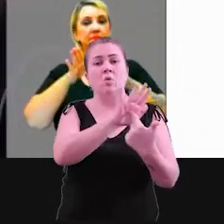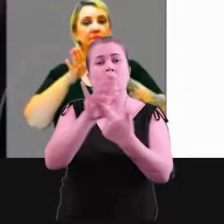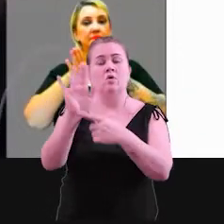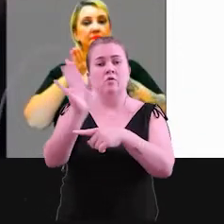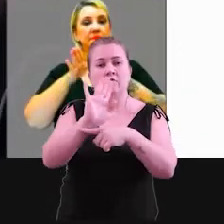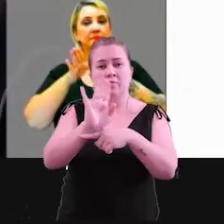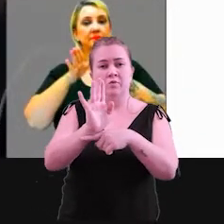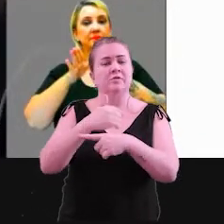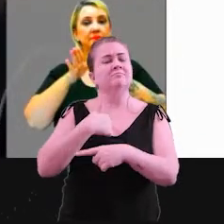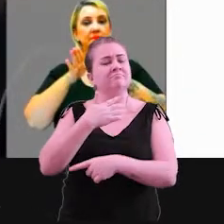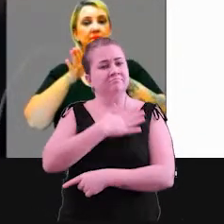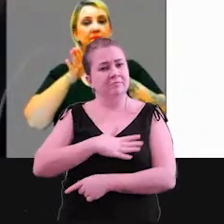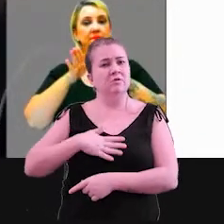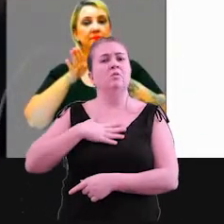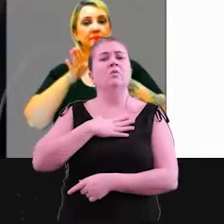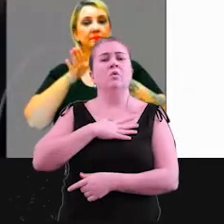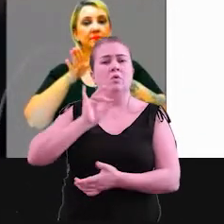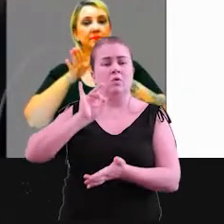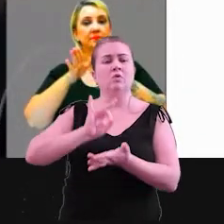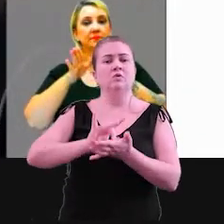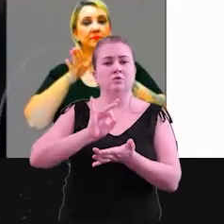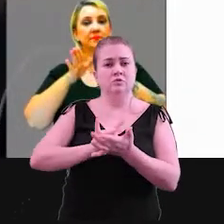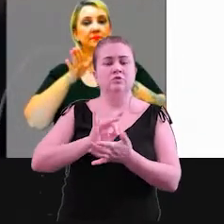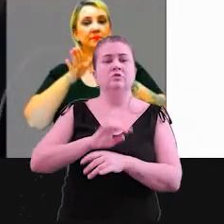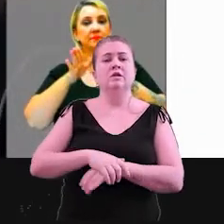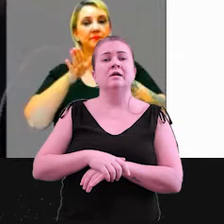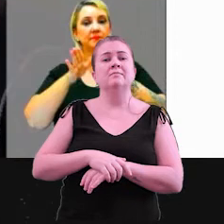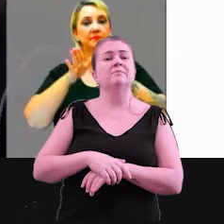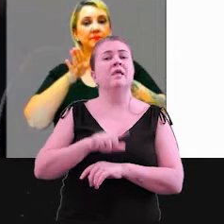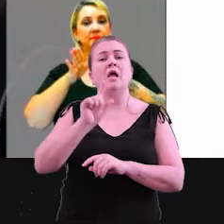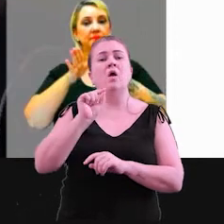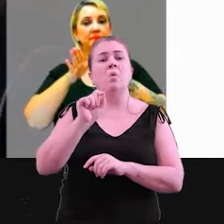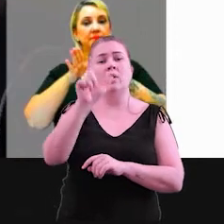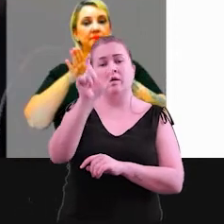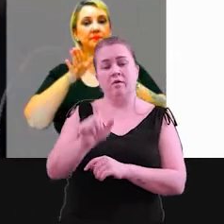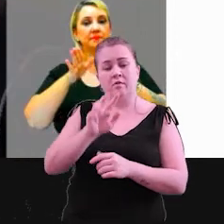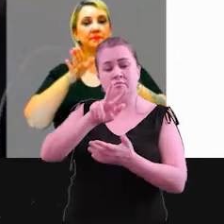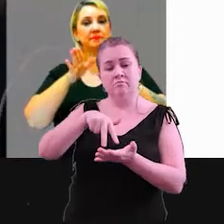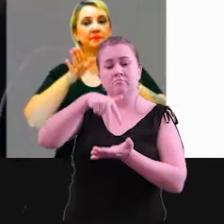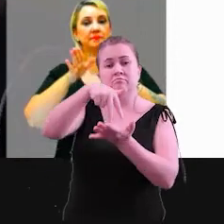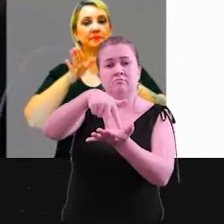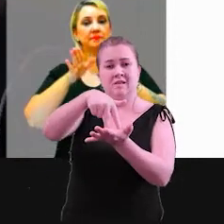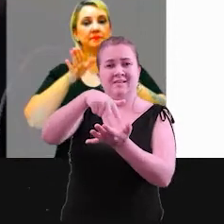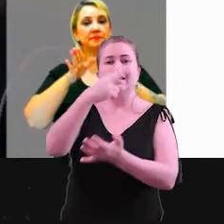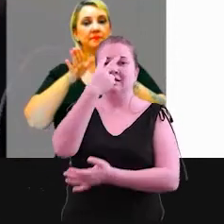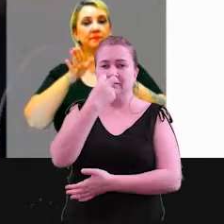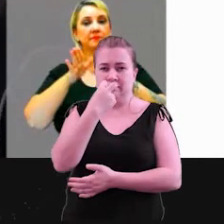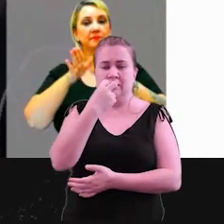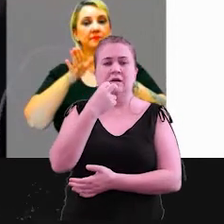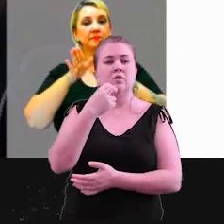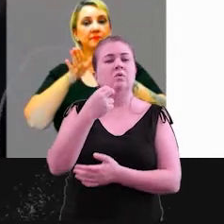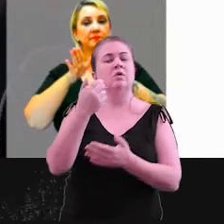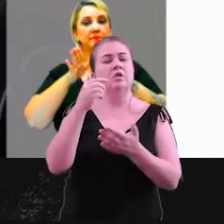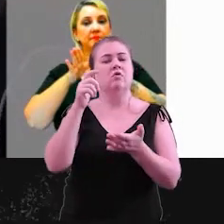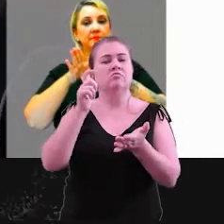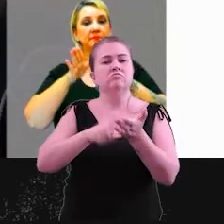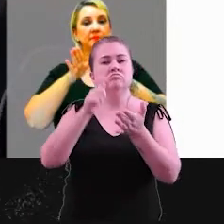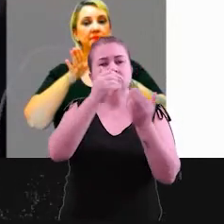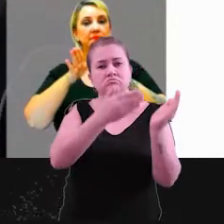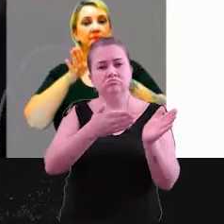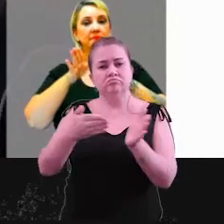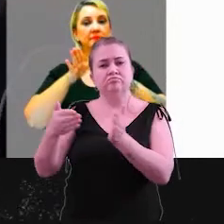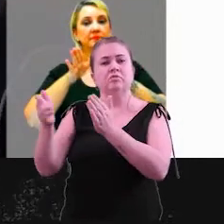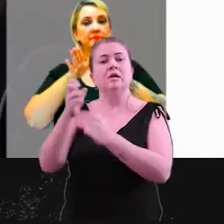protagonizado por uma pessoa cega. Vou dar o play, por favor. Se não passar, Daniel me avisa. Esse